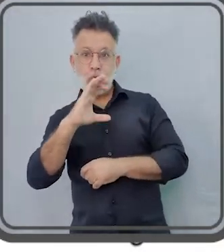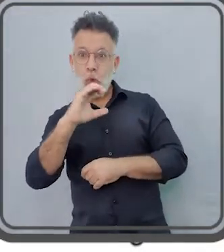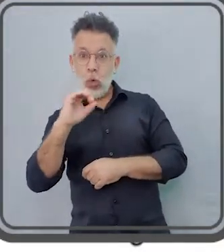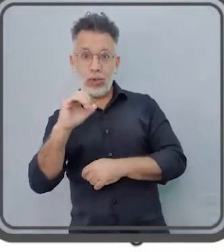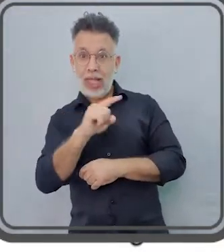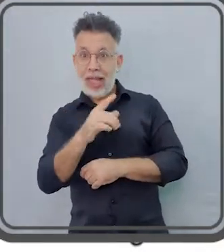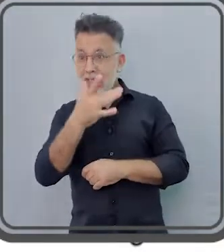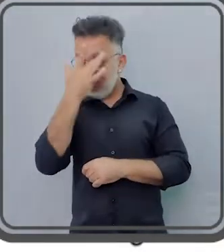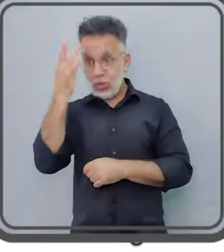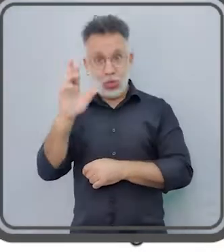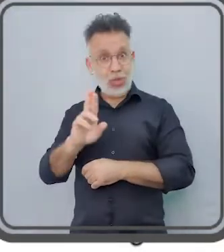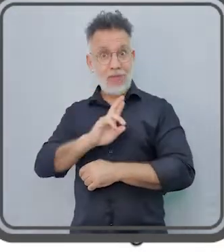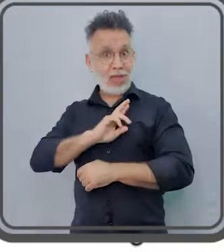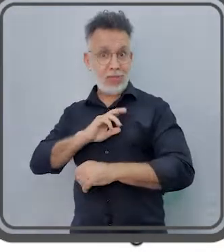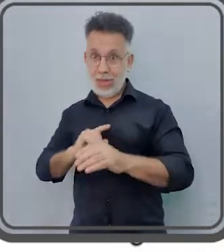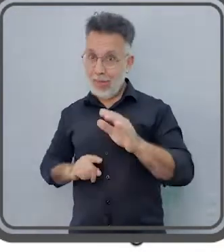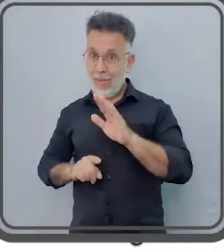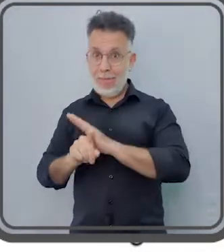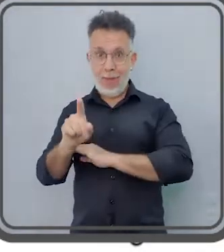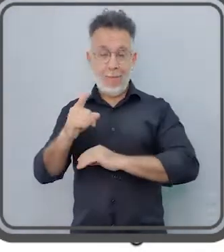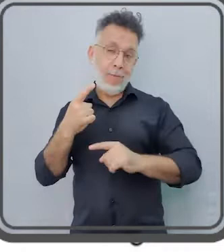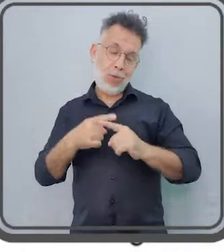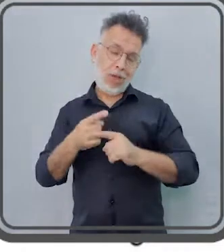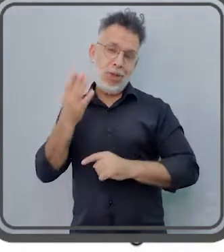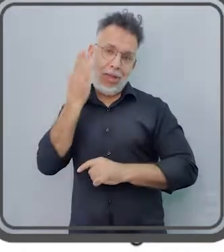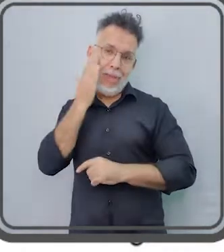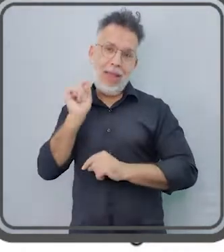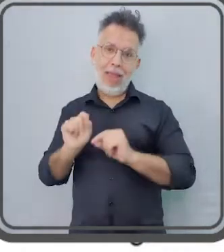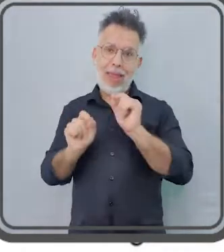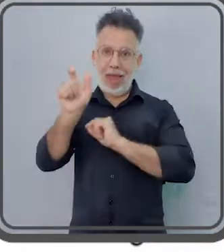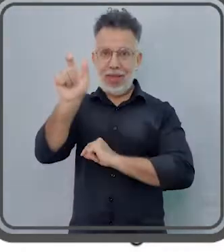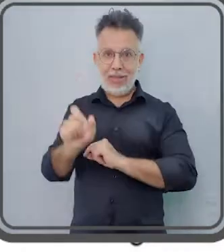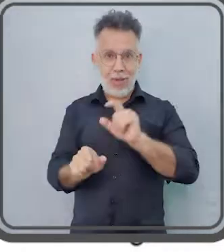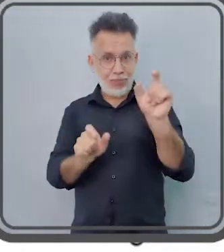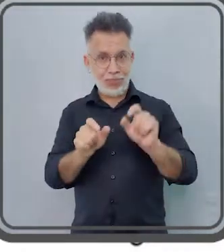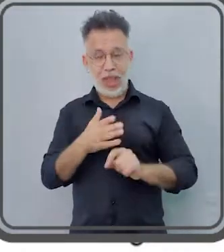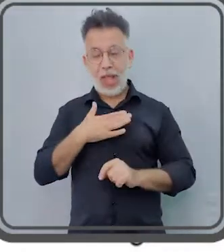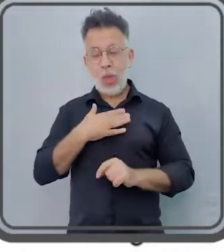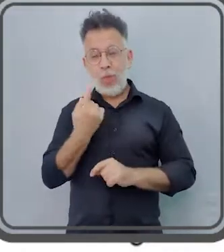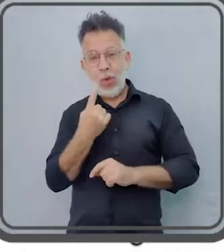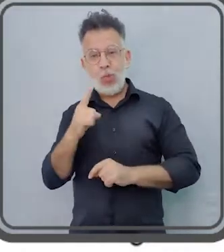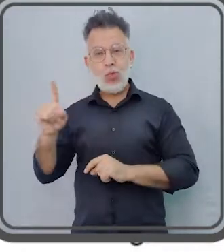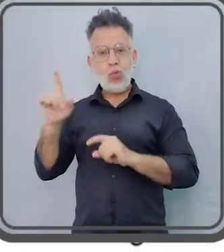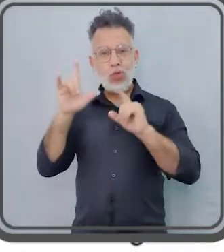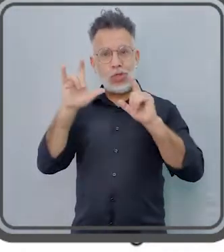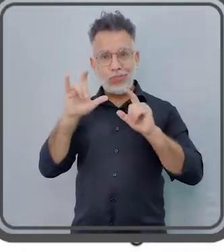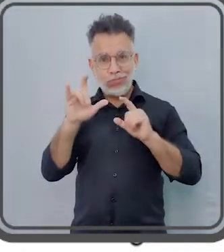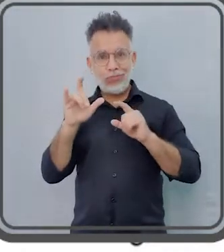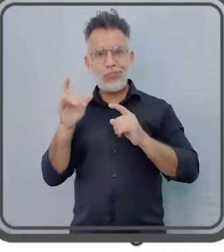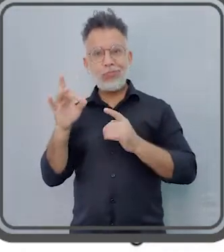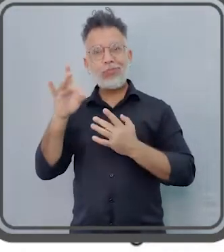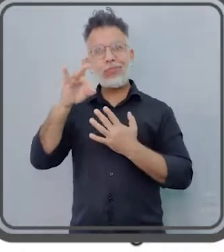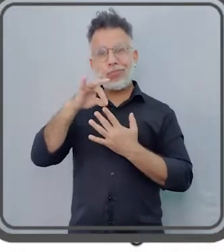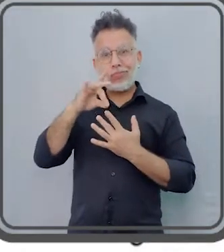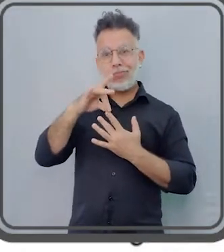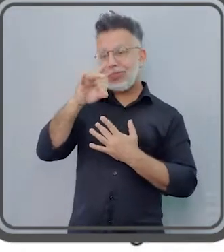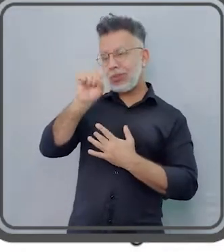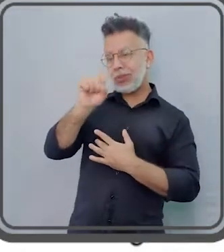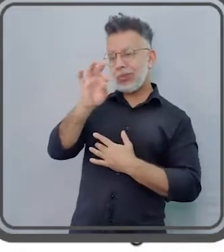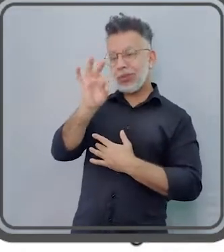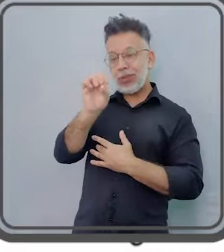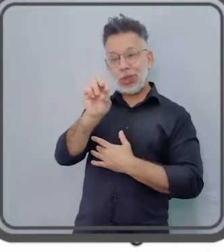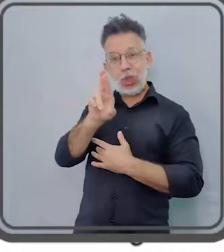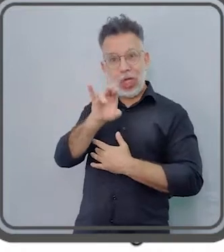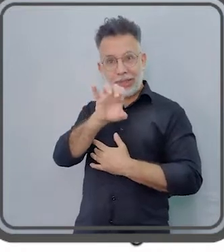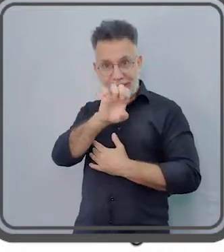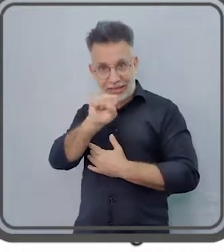respondendo as minhas perguntas, porque eu ia saber quem elas são. E aí, no meu último stories, eu falei, eu sei que tem muita gente aqui que está incomodado,